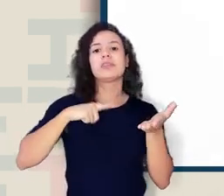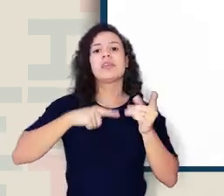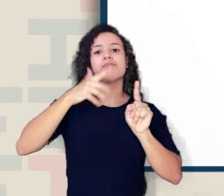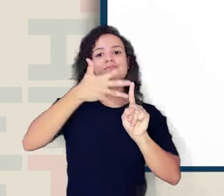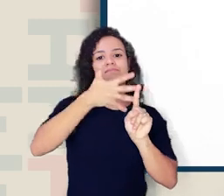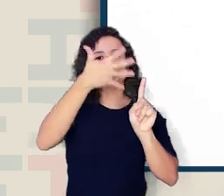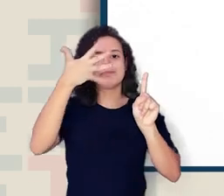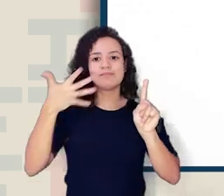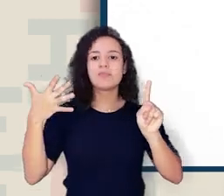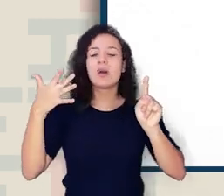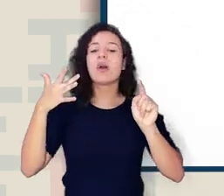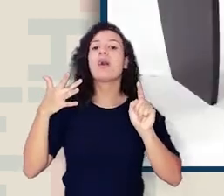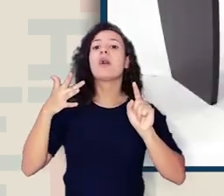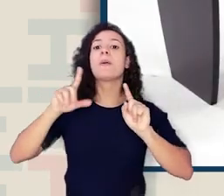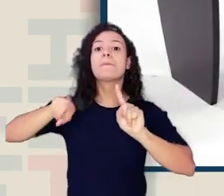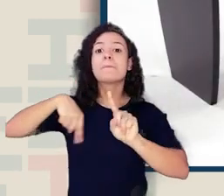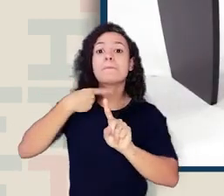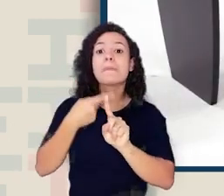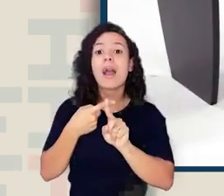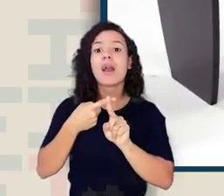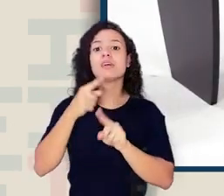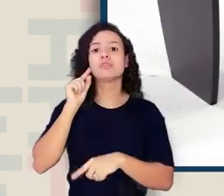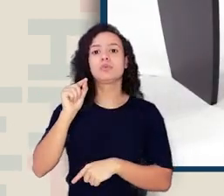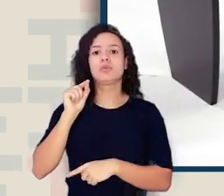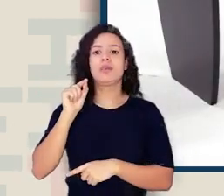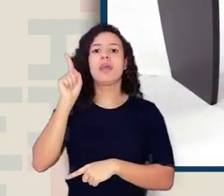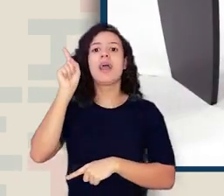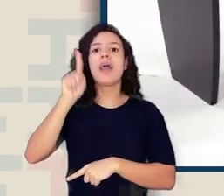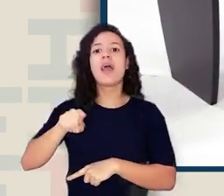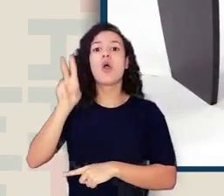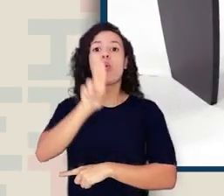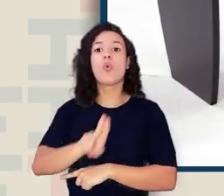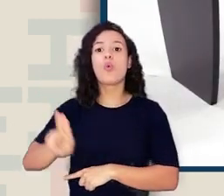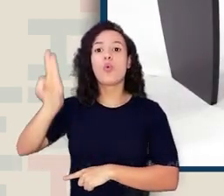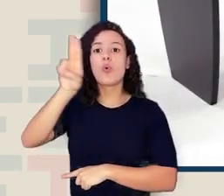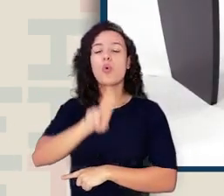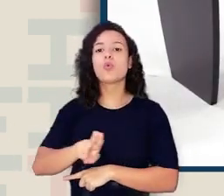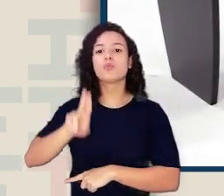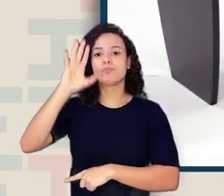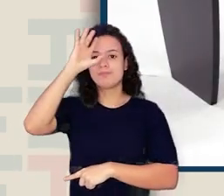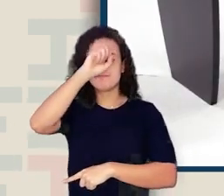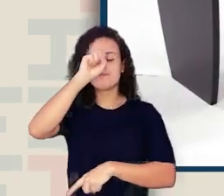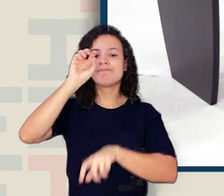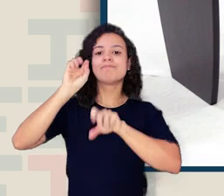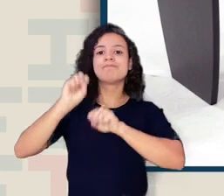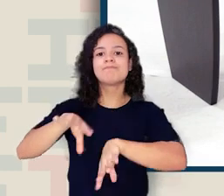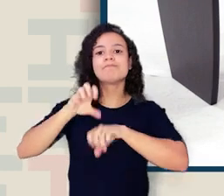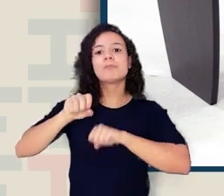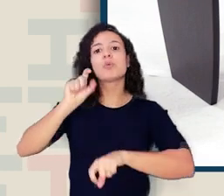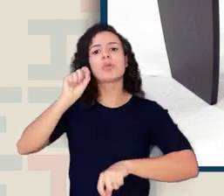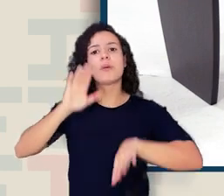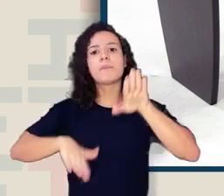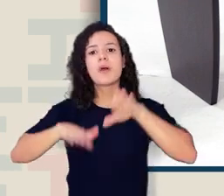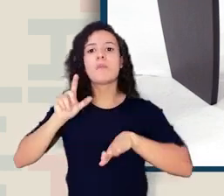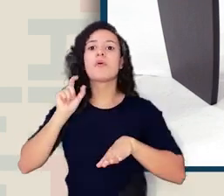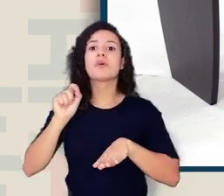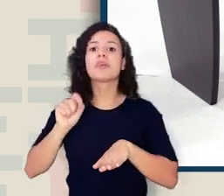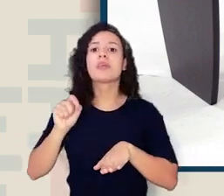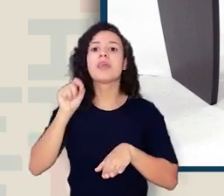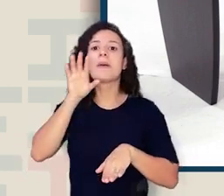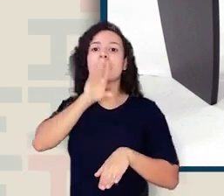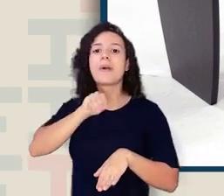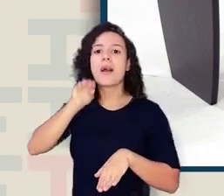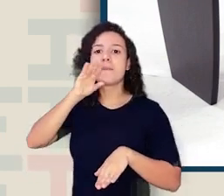partituras, confere também com uma estrutura que nós utilizamos muito a nossa prática de ensino e aprendizagem na percussão, que